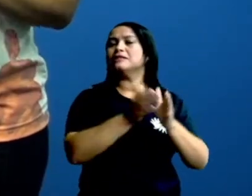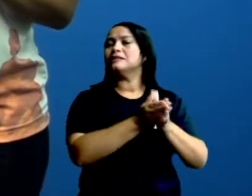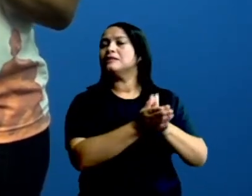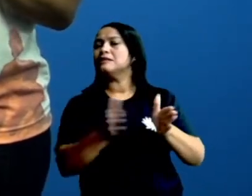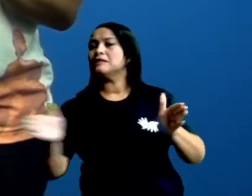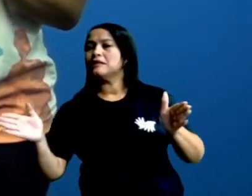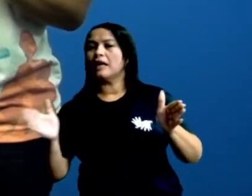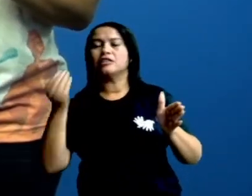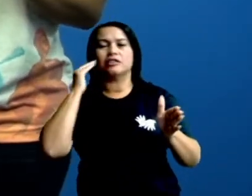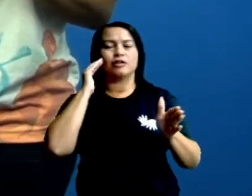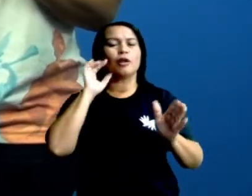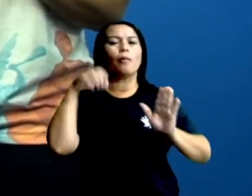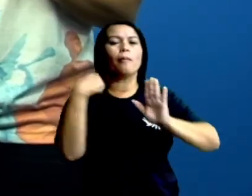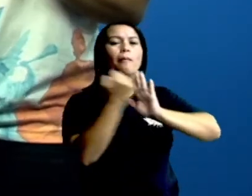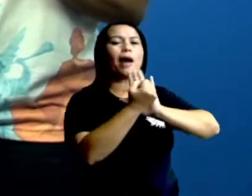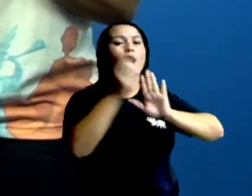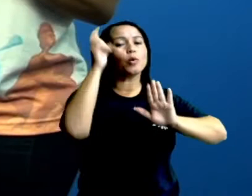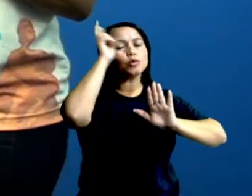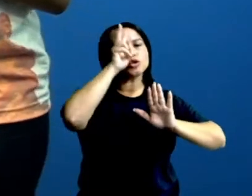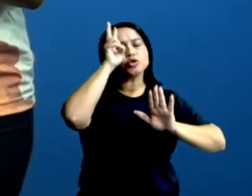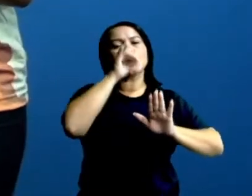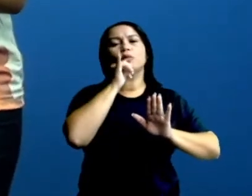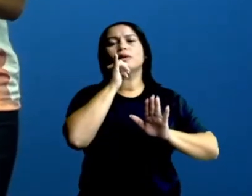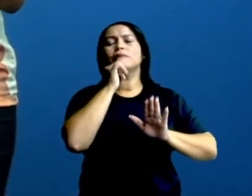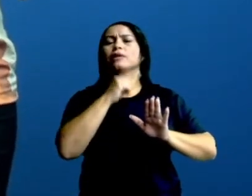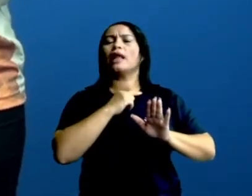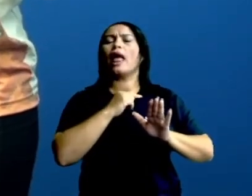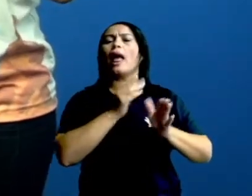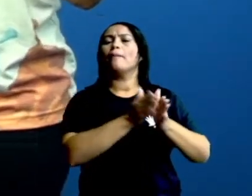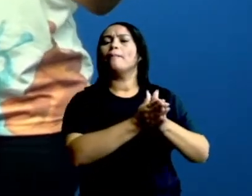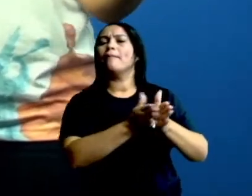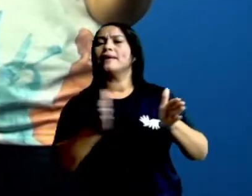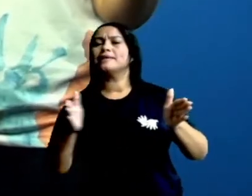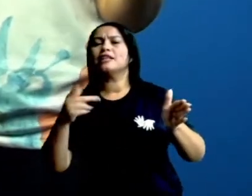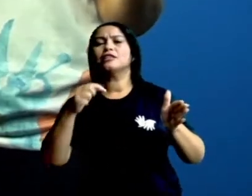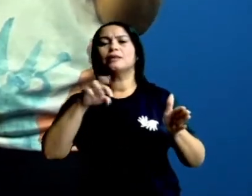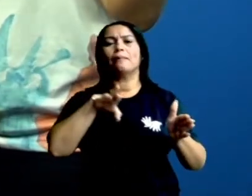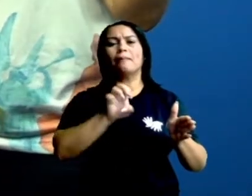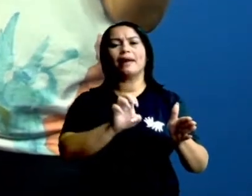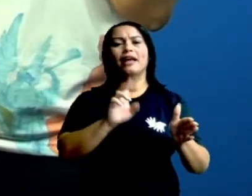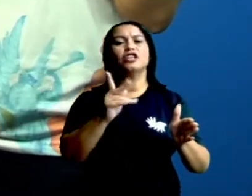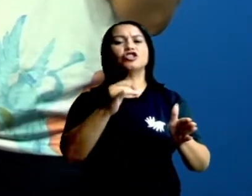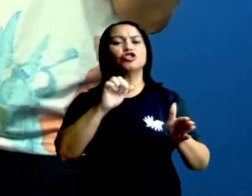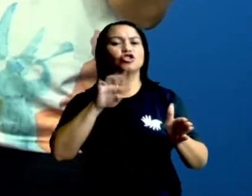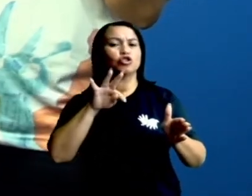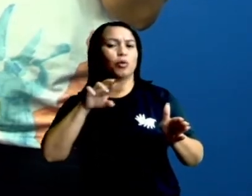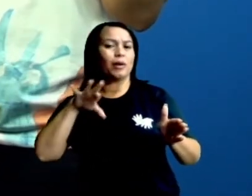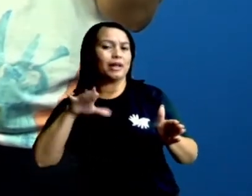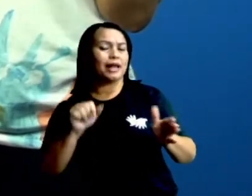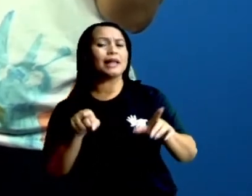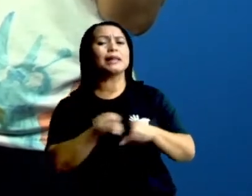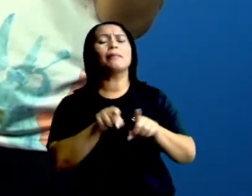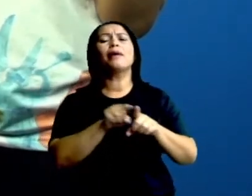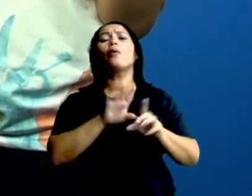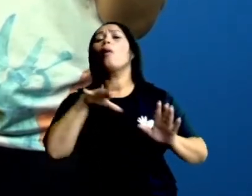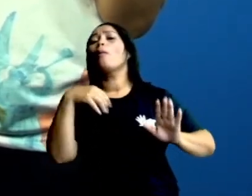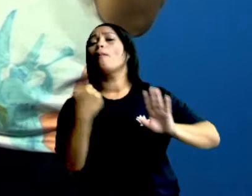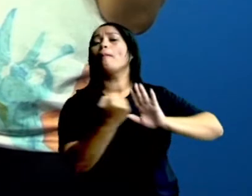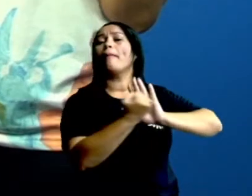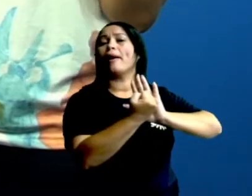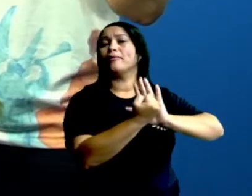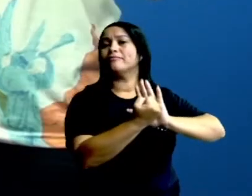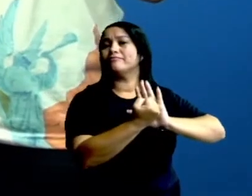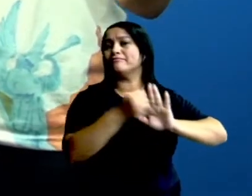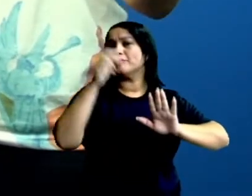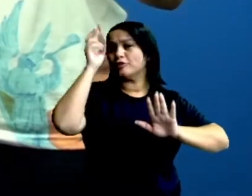marco histórico, não é isso? Por exemplo, a passagem da pré-história para a Idade Antiga, né, para a Antiguidade. Qual foi o marco